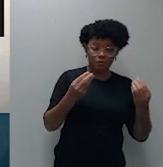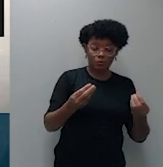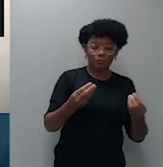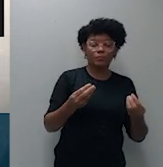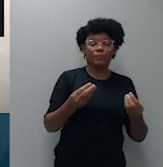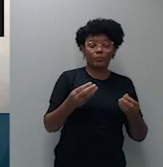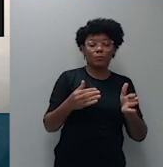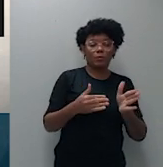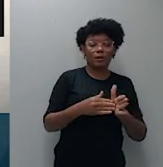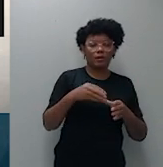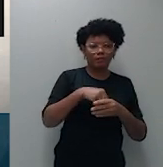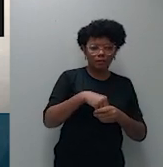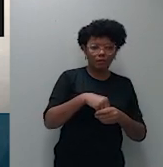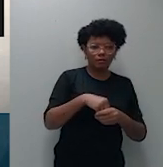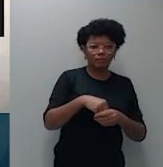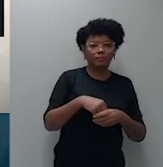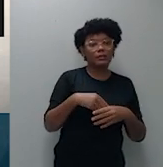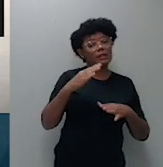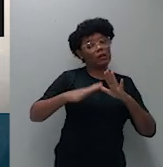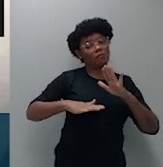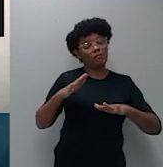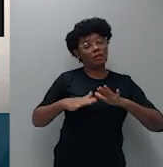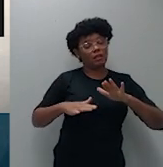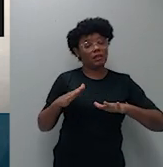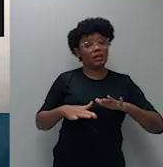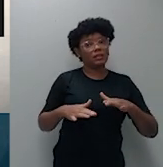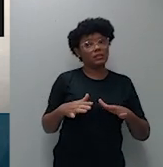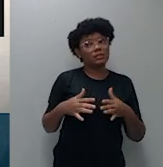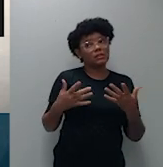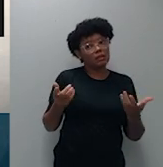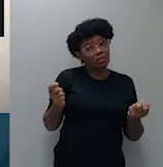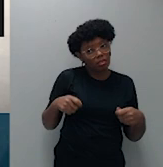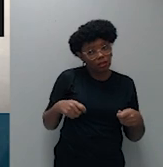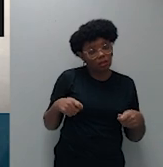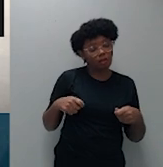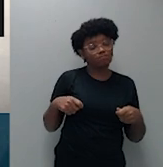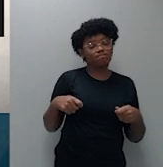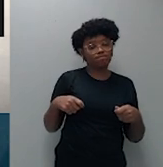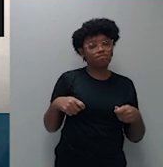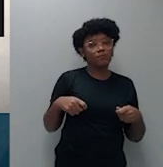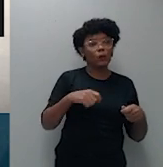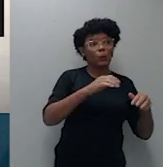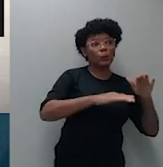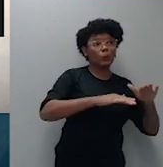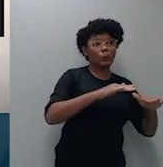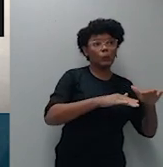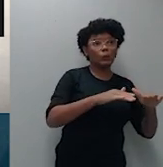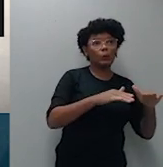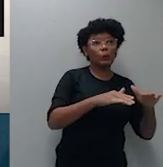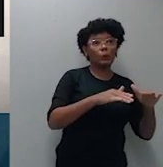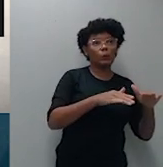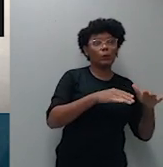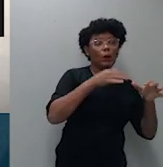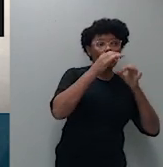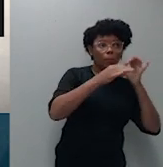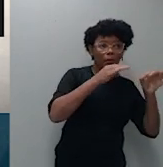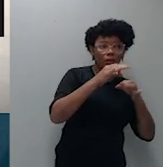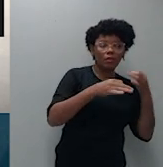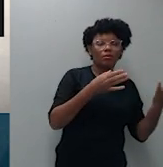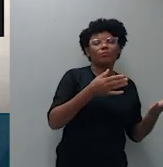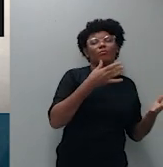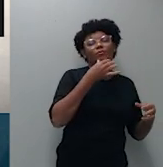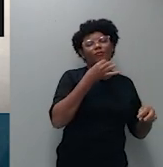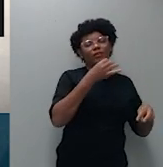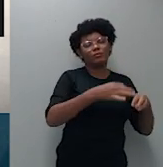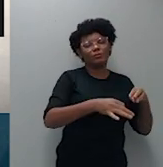ao agravo interno talvez atendendo Justamente a ponderação que fez